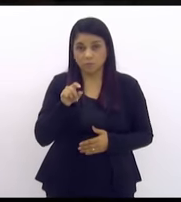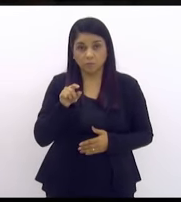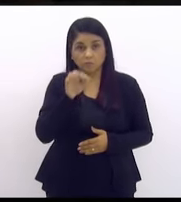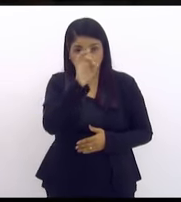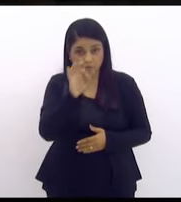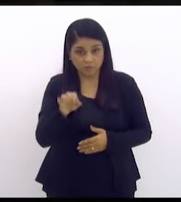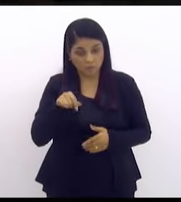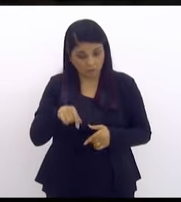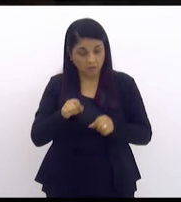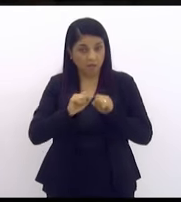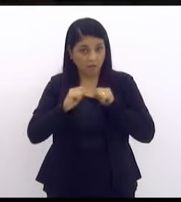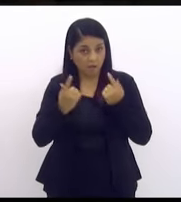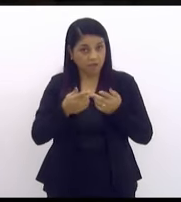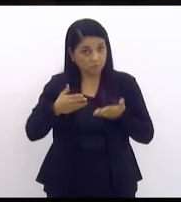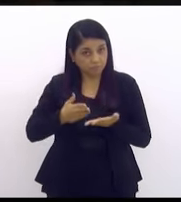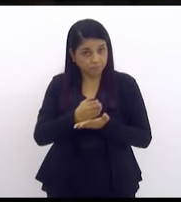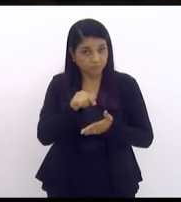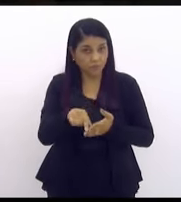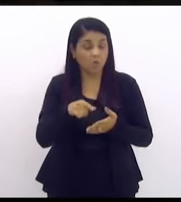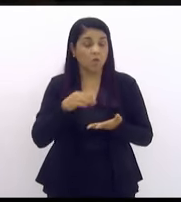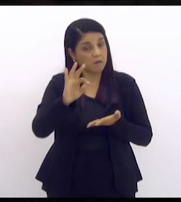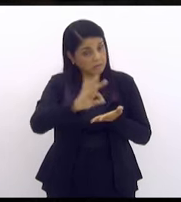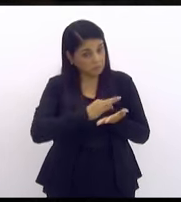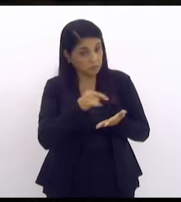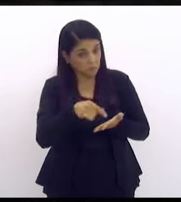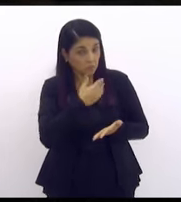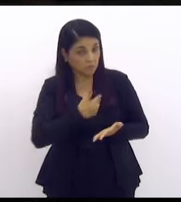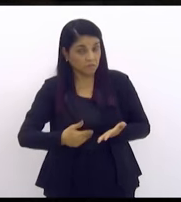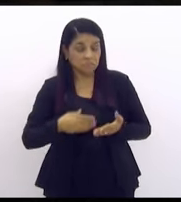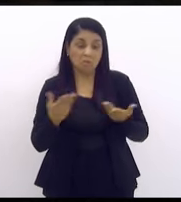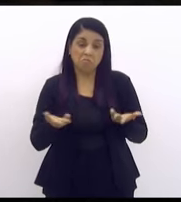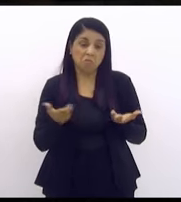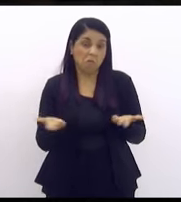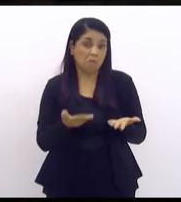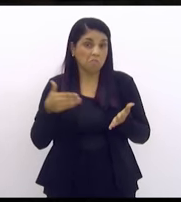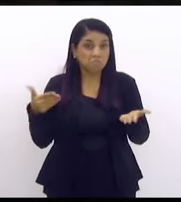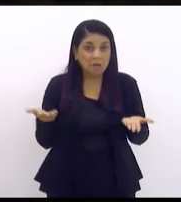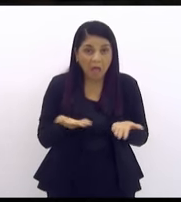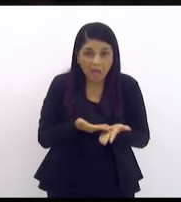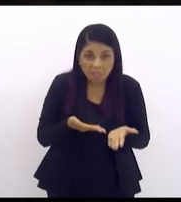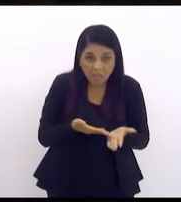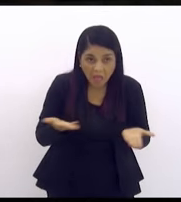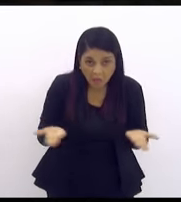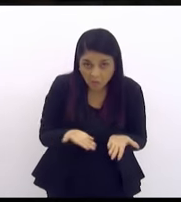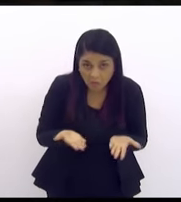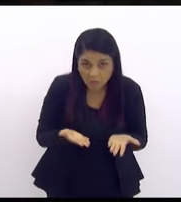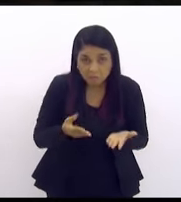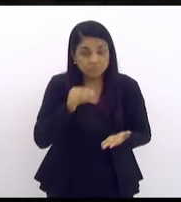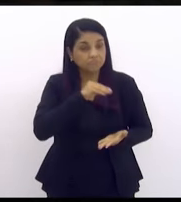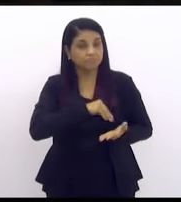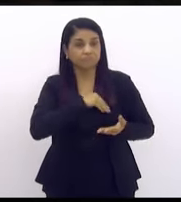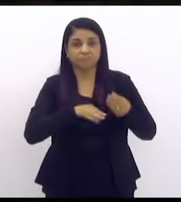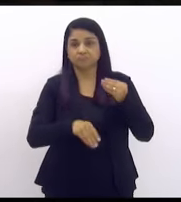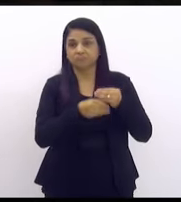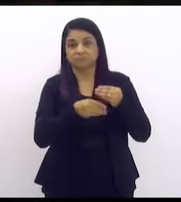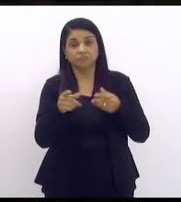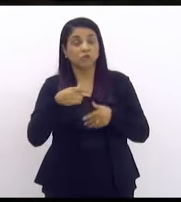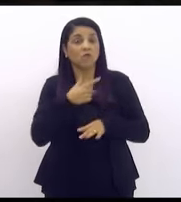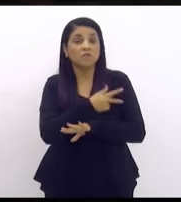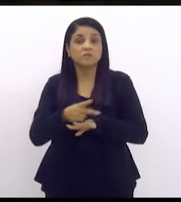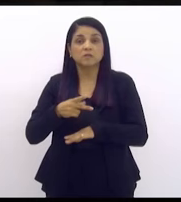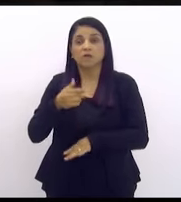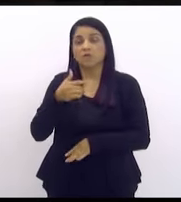aprovou, que ele sancionou, e até agora essa recomposição não chegou. Eu quero ver se, quando eu for lá visitar o 26º